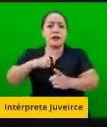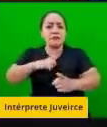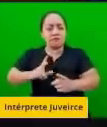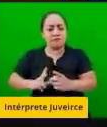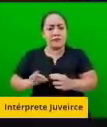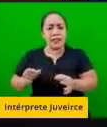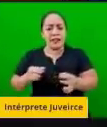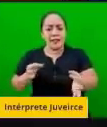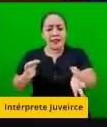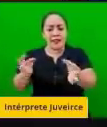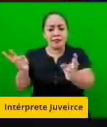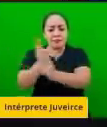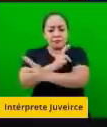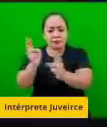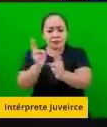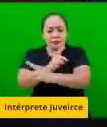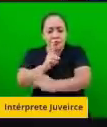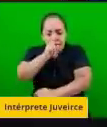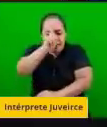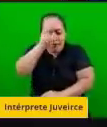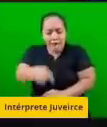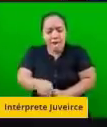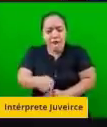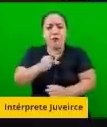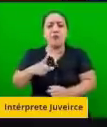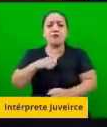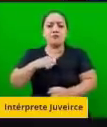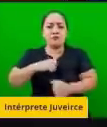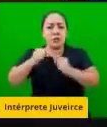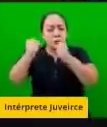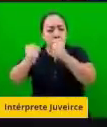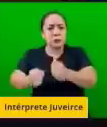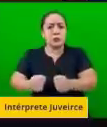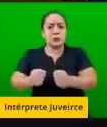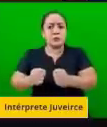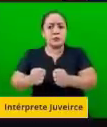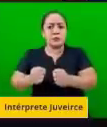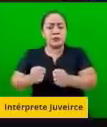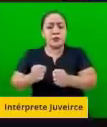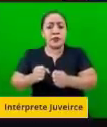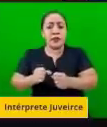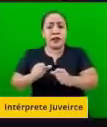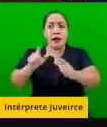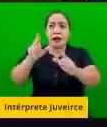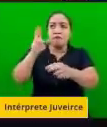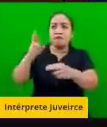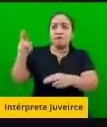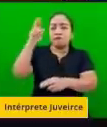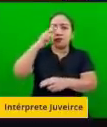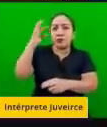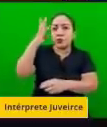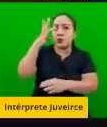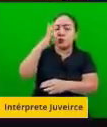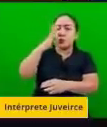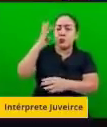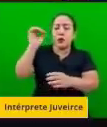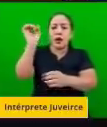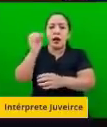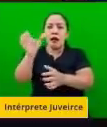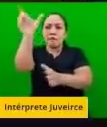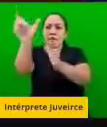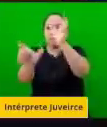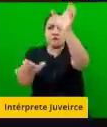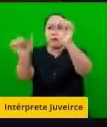poder. Só a análise do documento, enquanto monumento, permite à memória coletiva recuperá-lo e